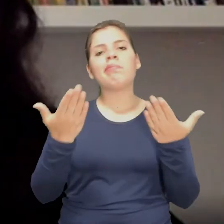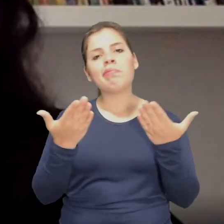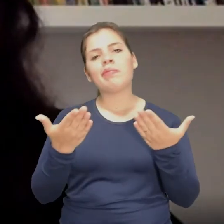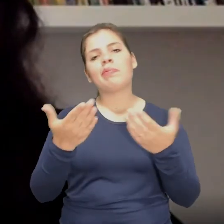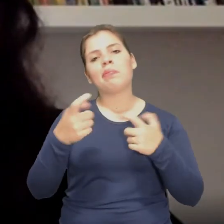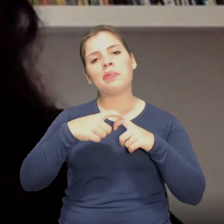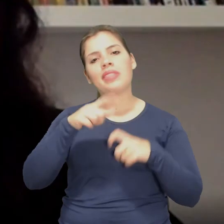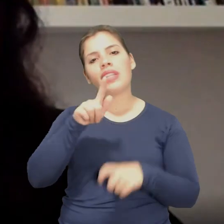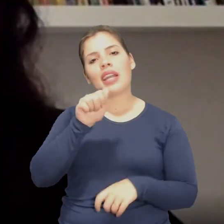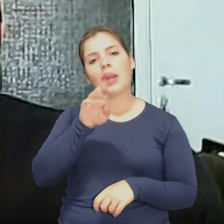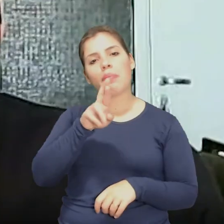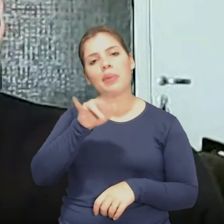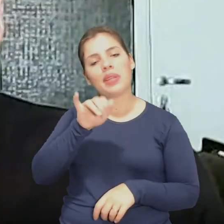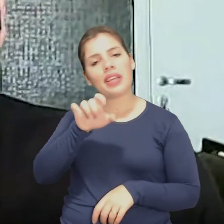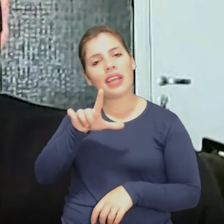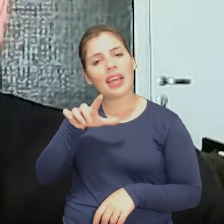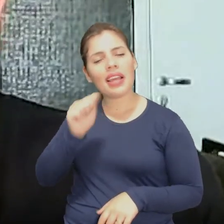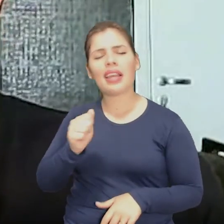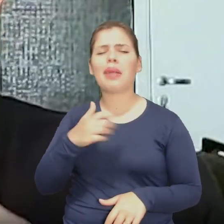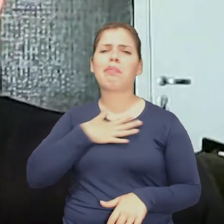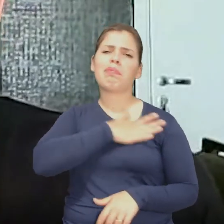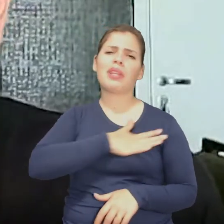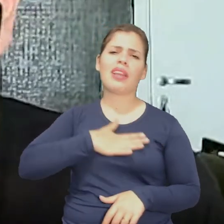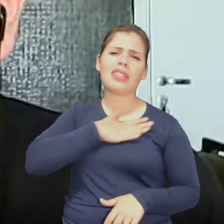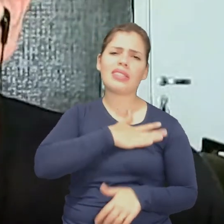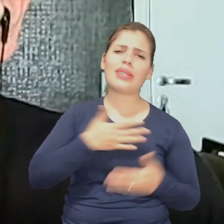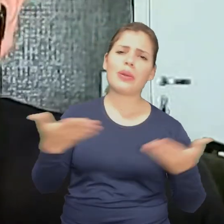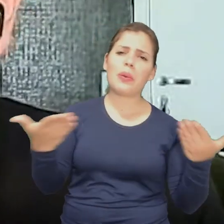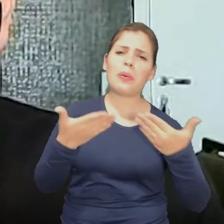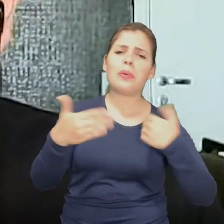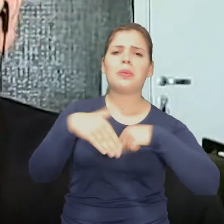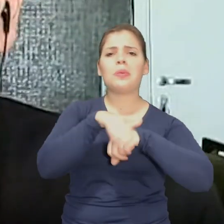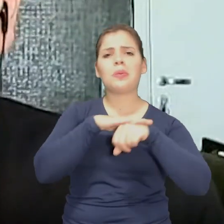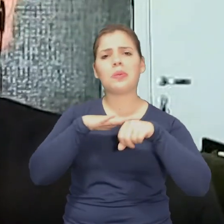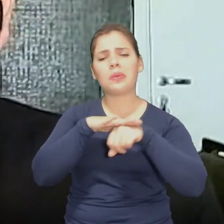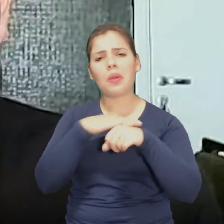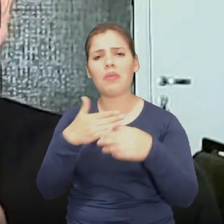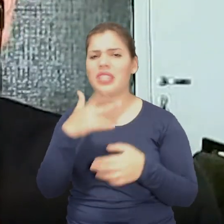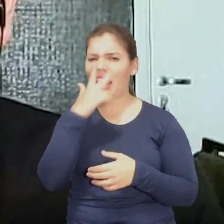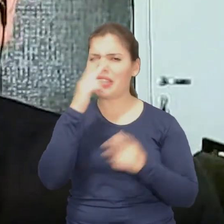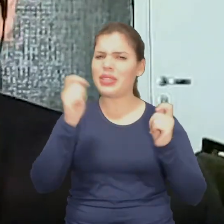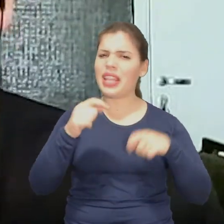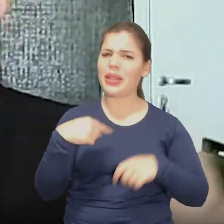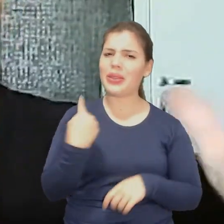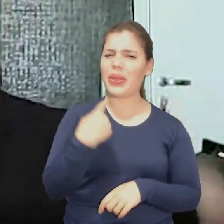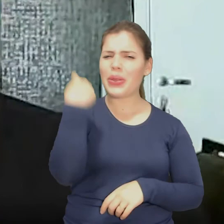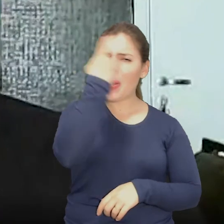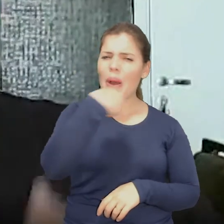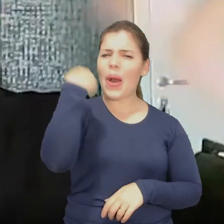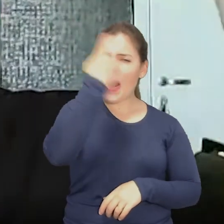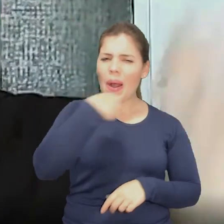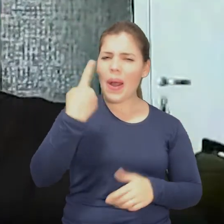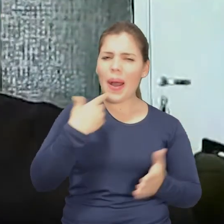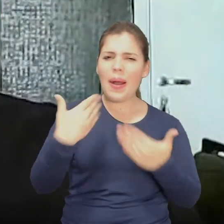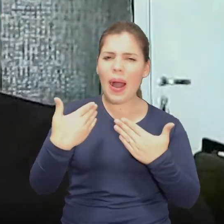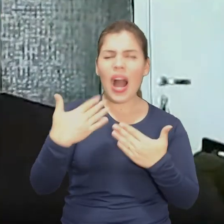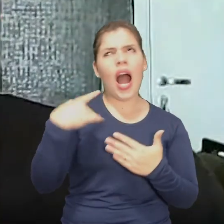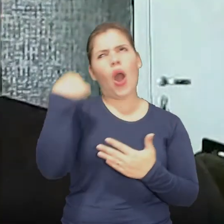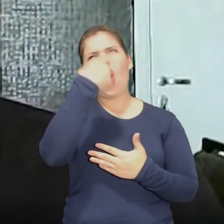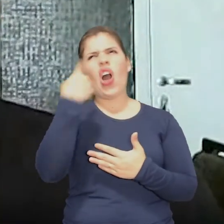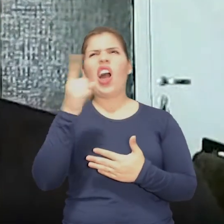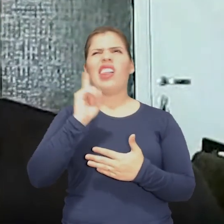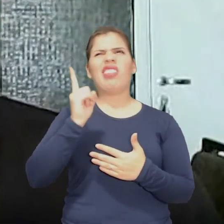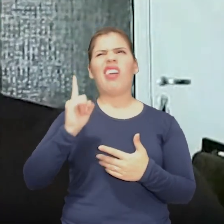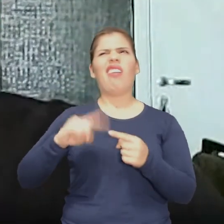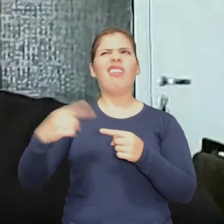gente. Bom, doutora Gabriela Mourão Ferreira, foi um prazer enorme conversar com a senhora hoje. Acho que esse papo aqui muito gostoso, a gente podia ficar horas aqui